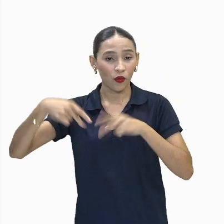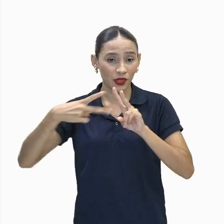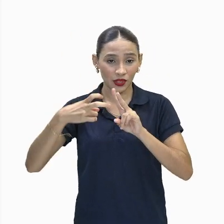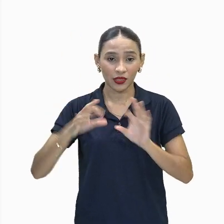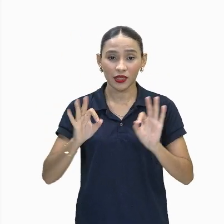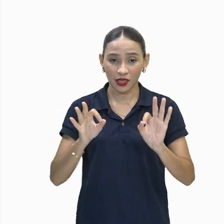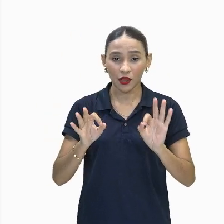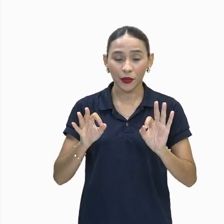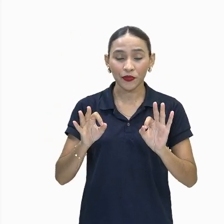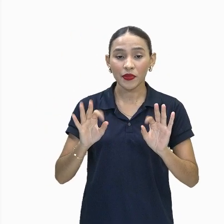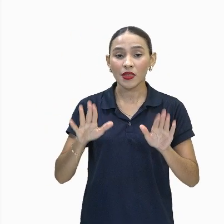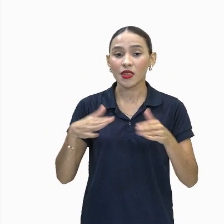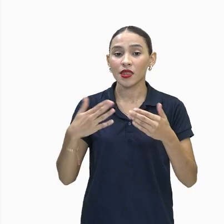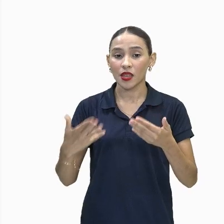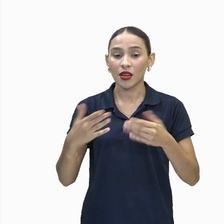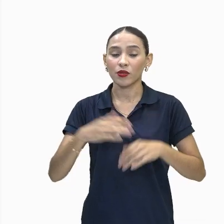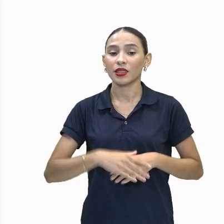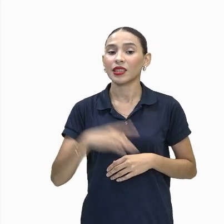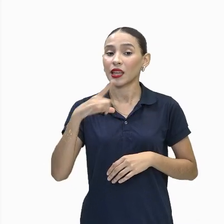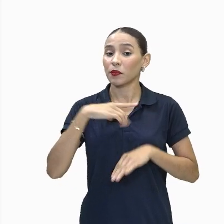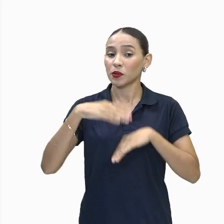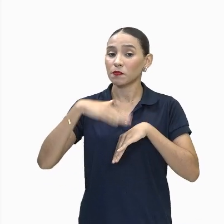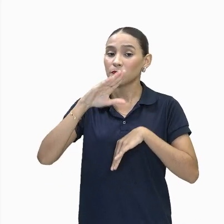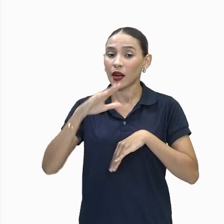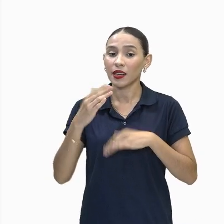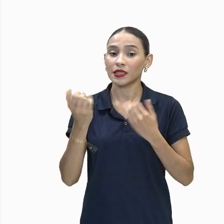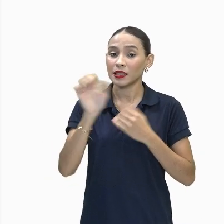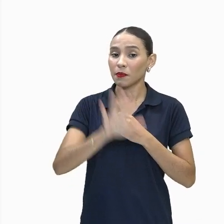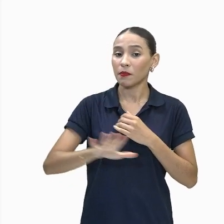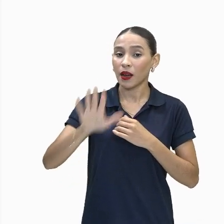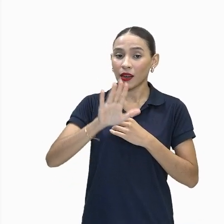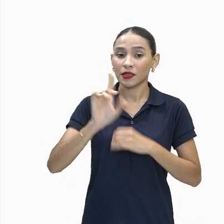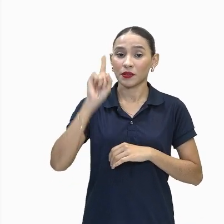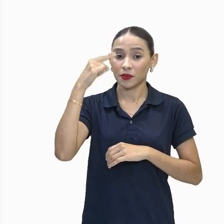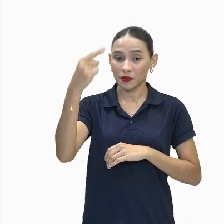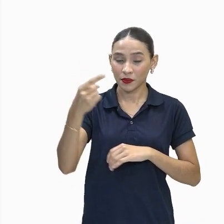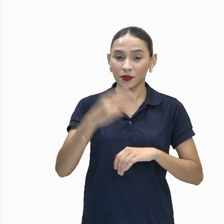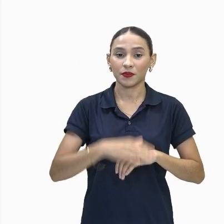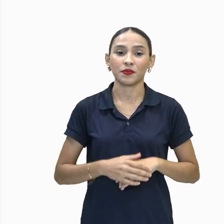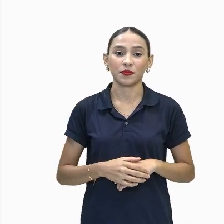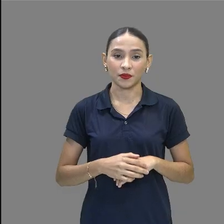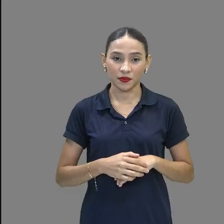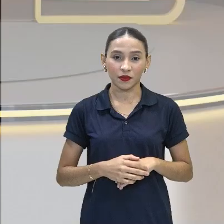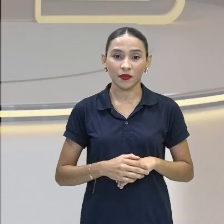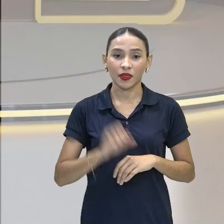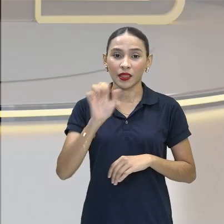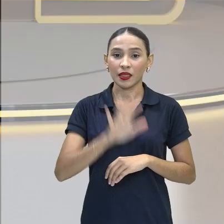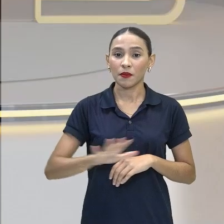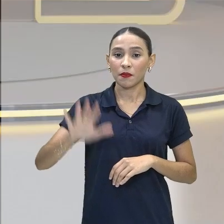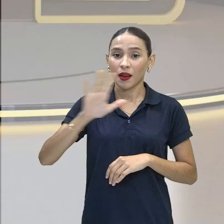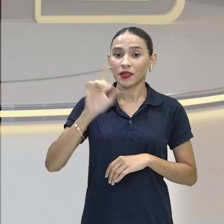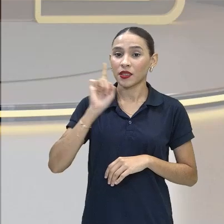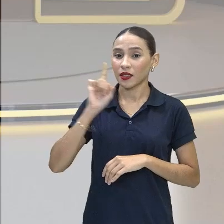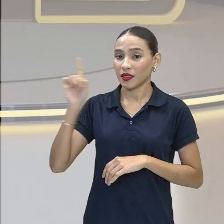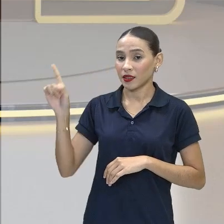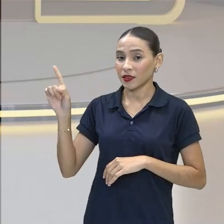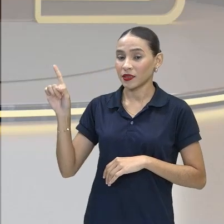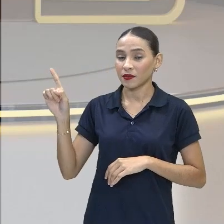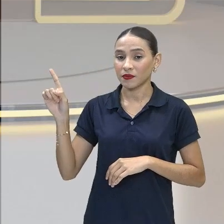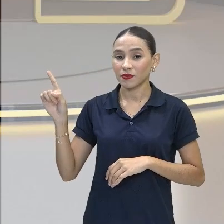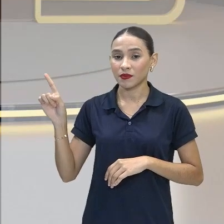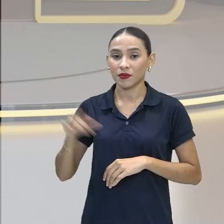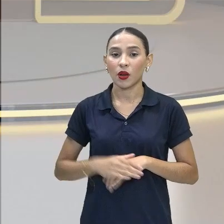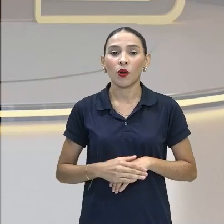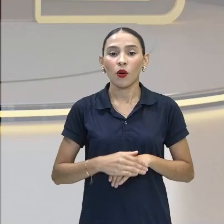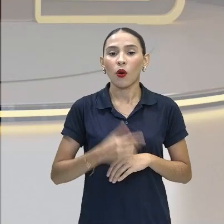correto? E aí temos mais uma dessas ilustrações. Olhem só. Nesta ilustração aqui,